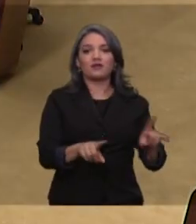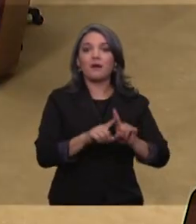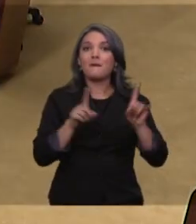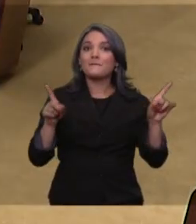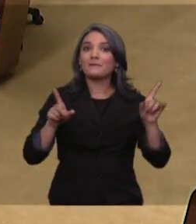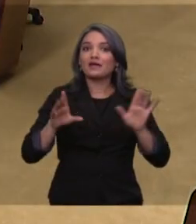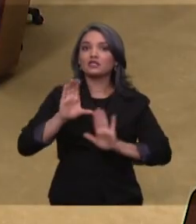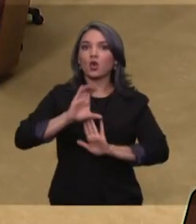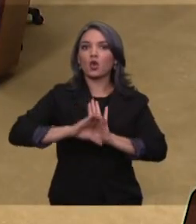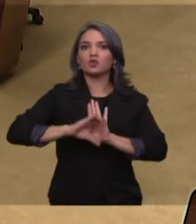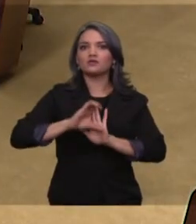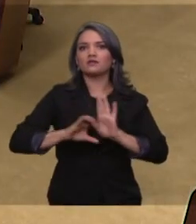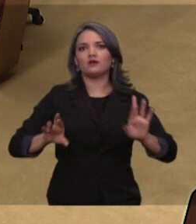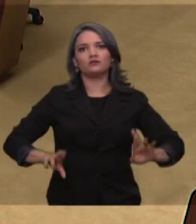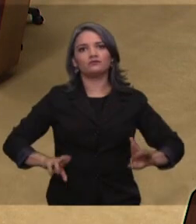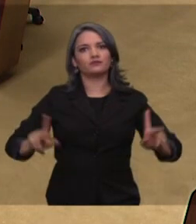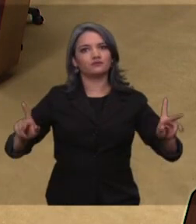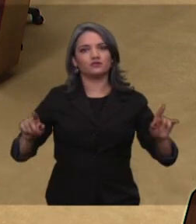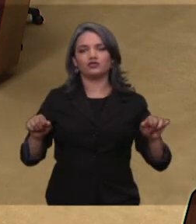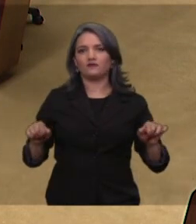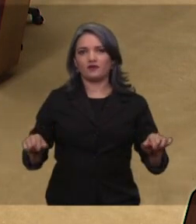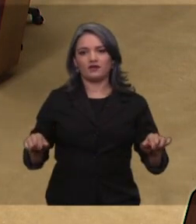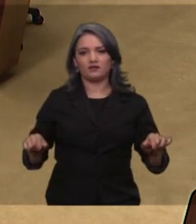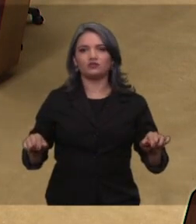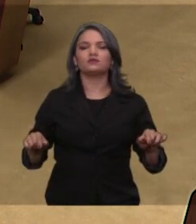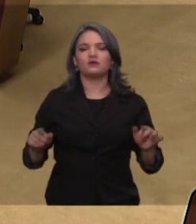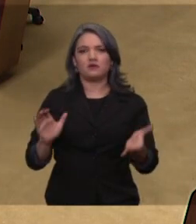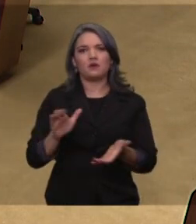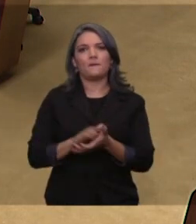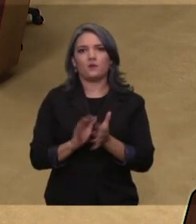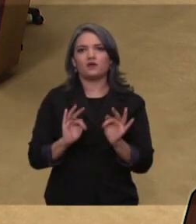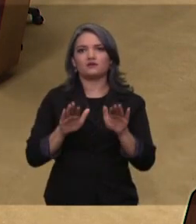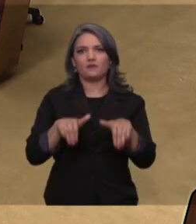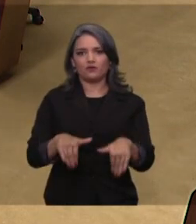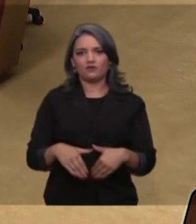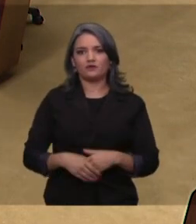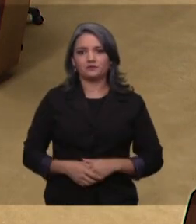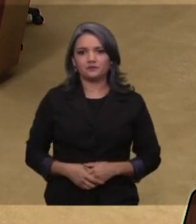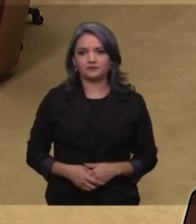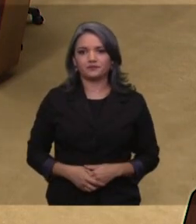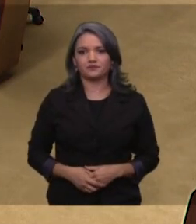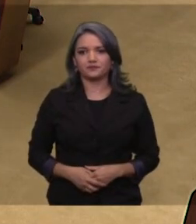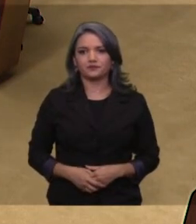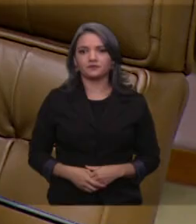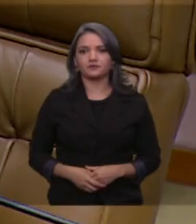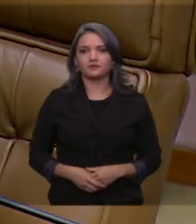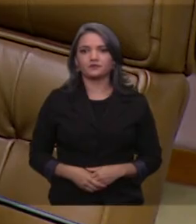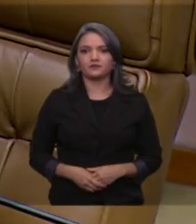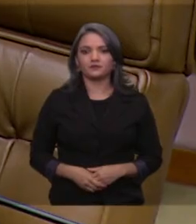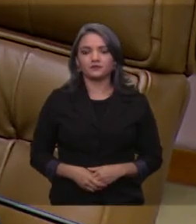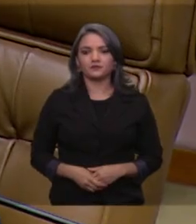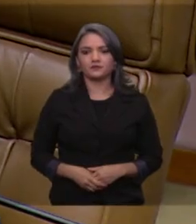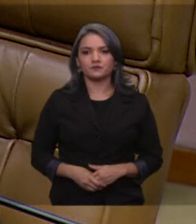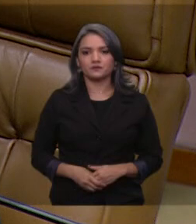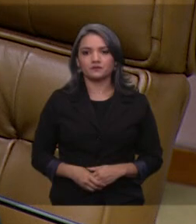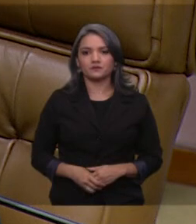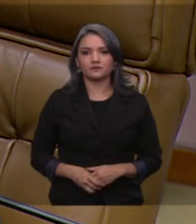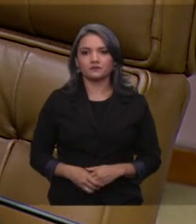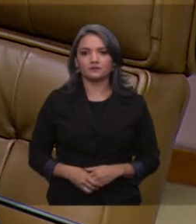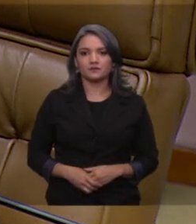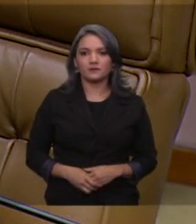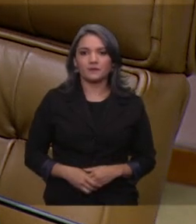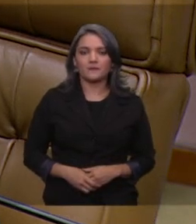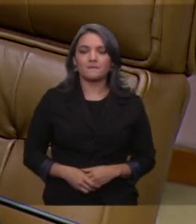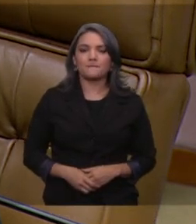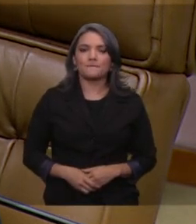enquanto espécies do gênero dissolubilidade do casamento. Isso